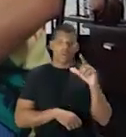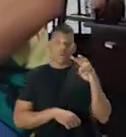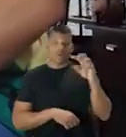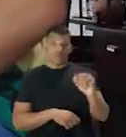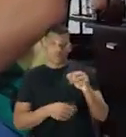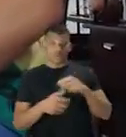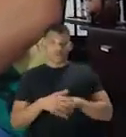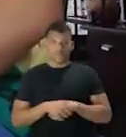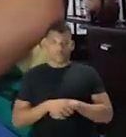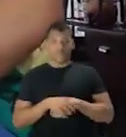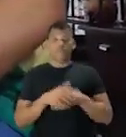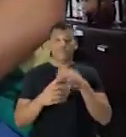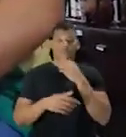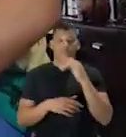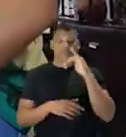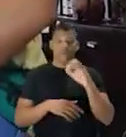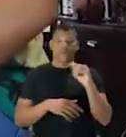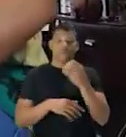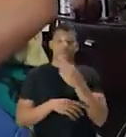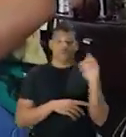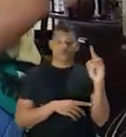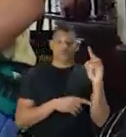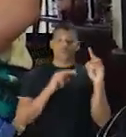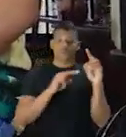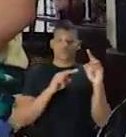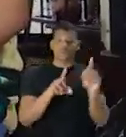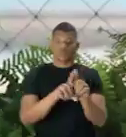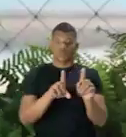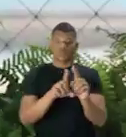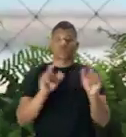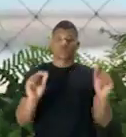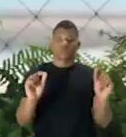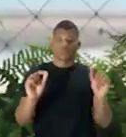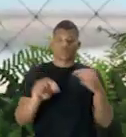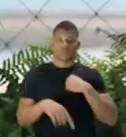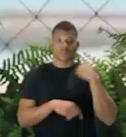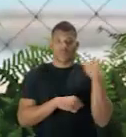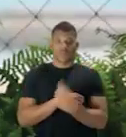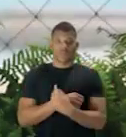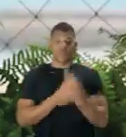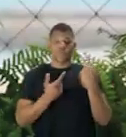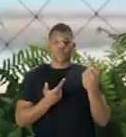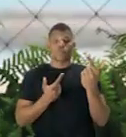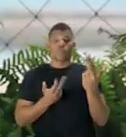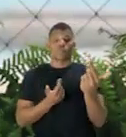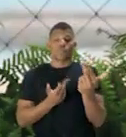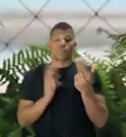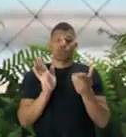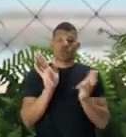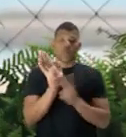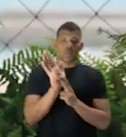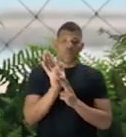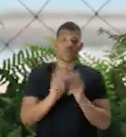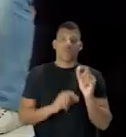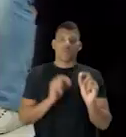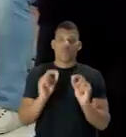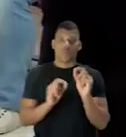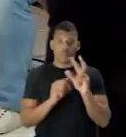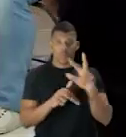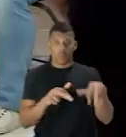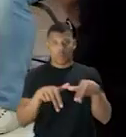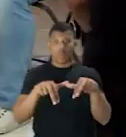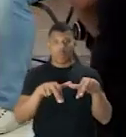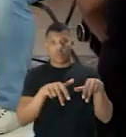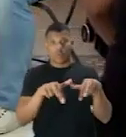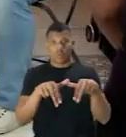e coração. E esse João, que também era da gente, trouxe